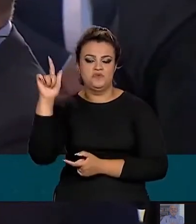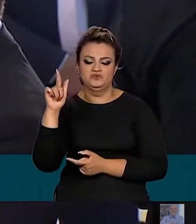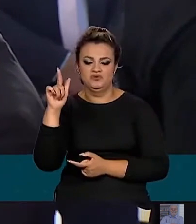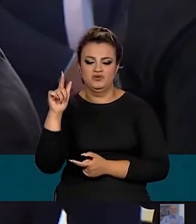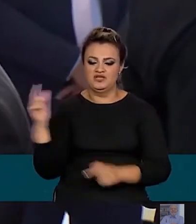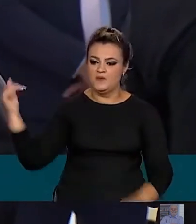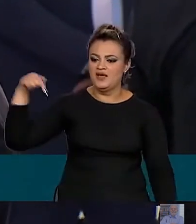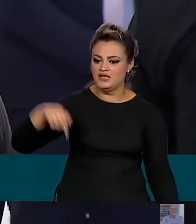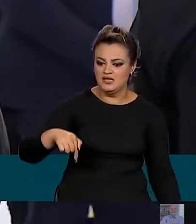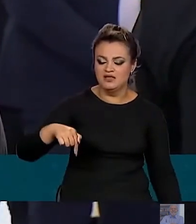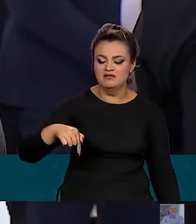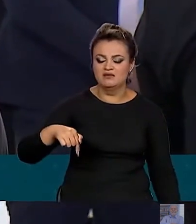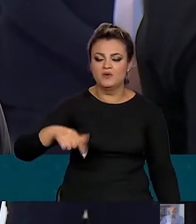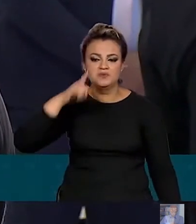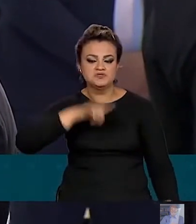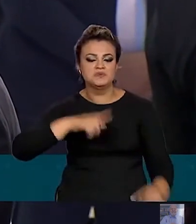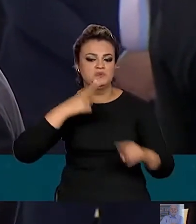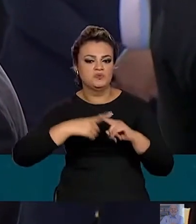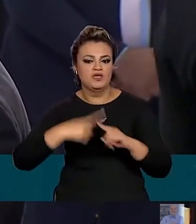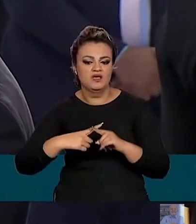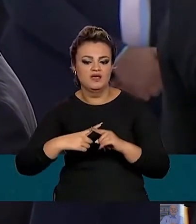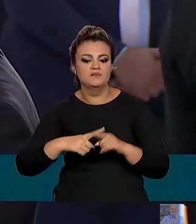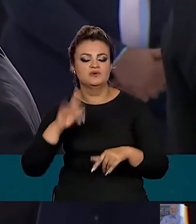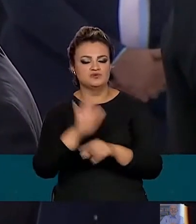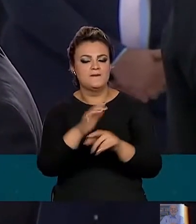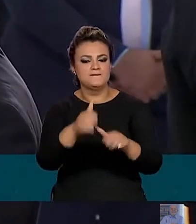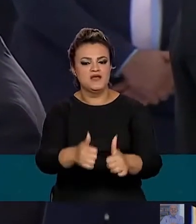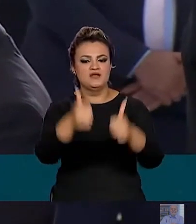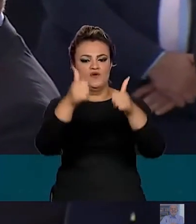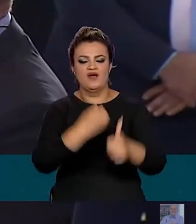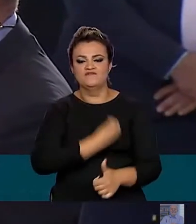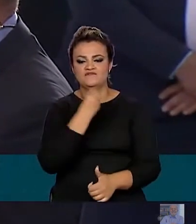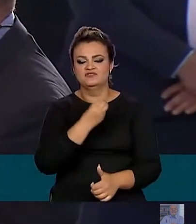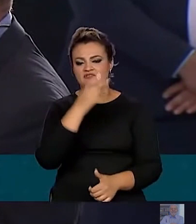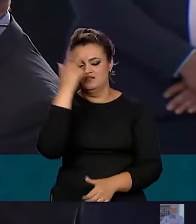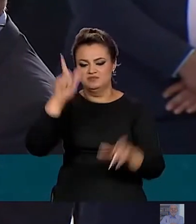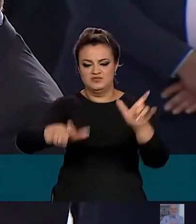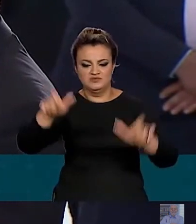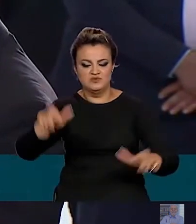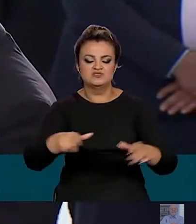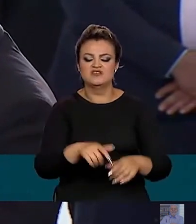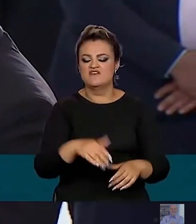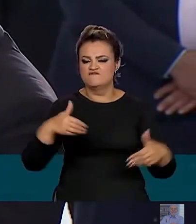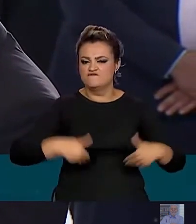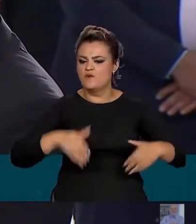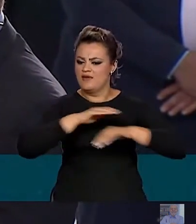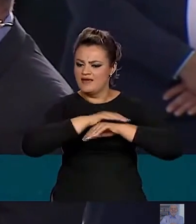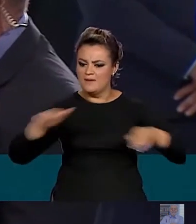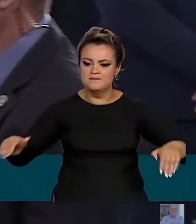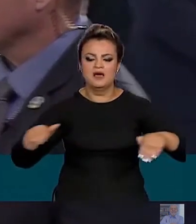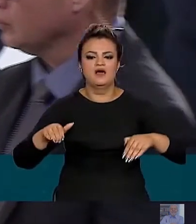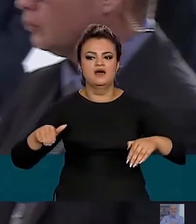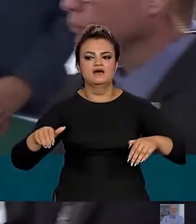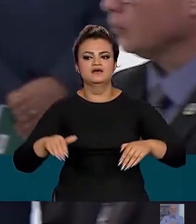eu estar aqui se não for para a gente melhorar a vida do povo trabalhador, acabar com a fome nesse